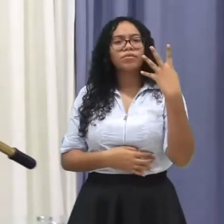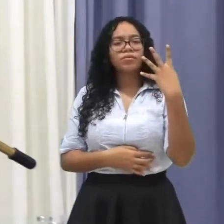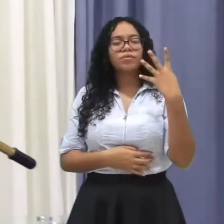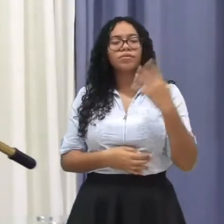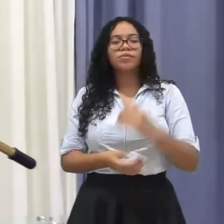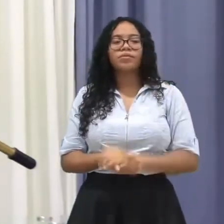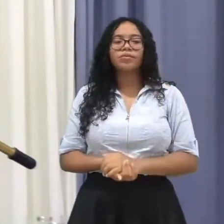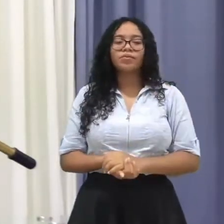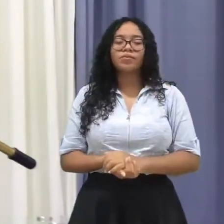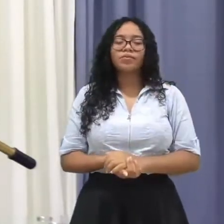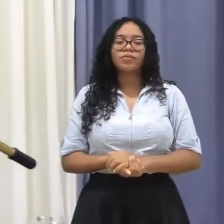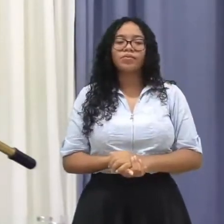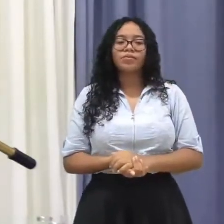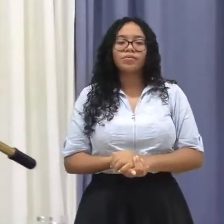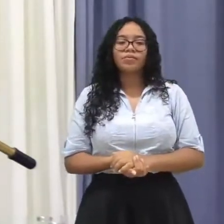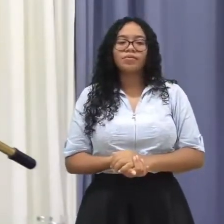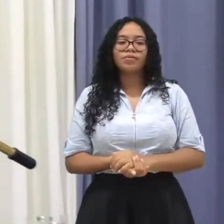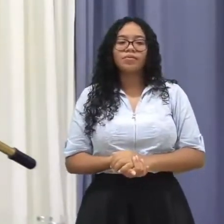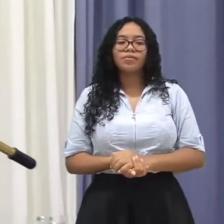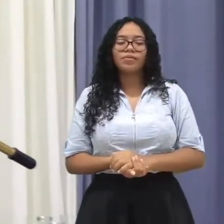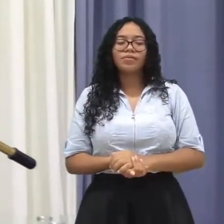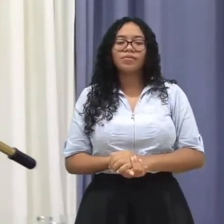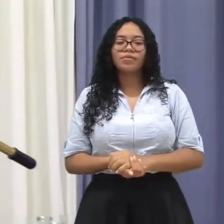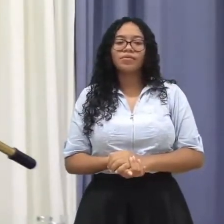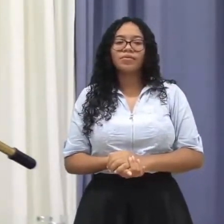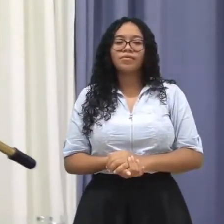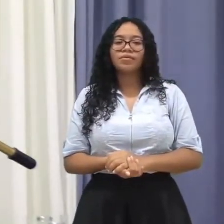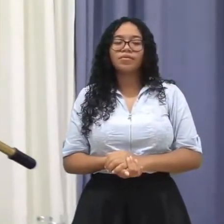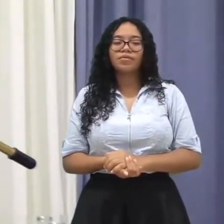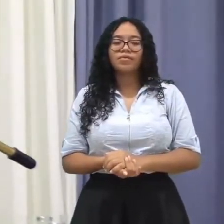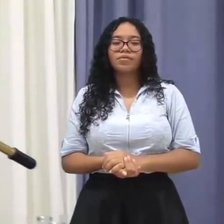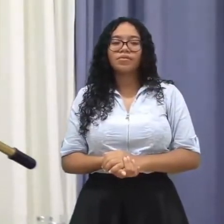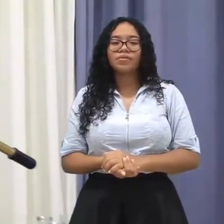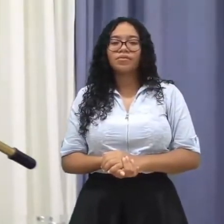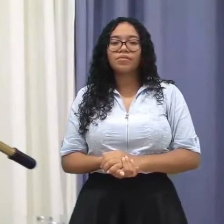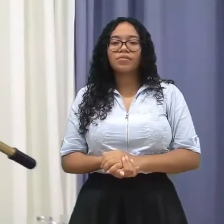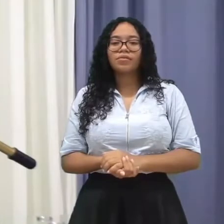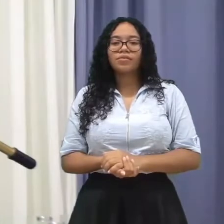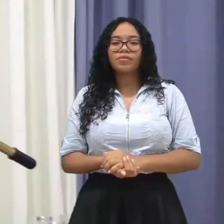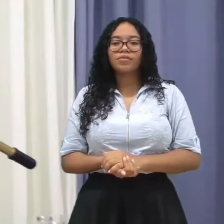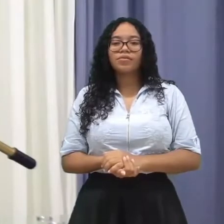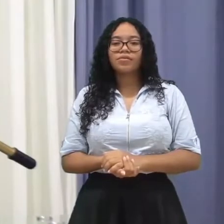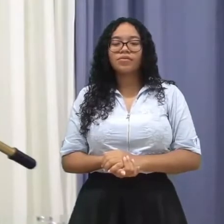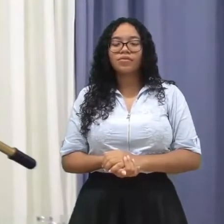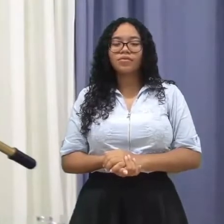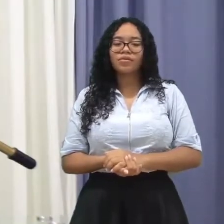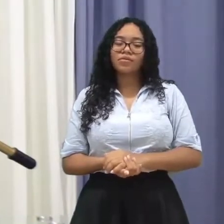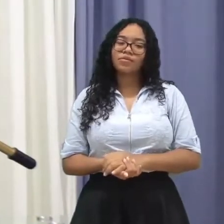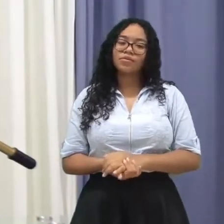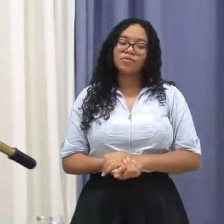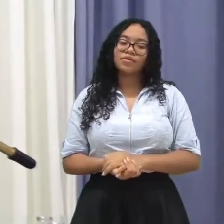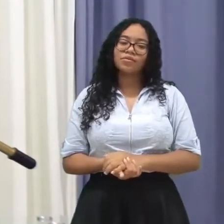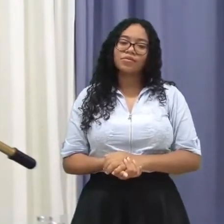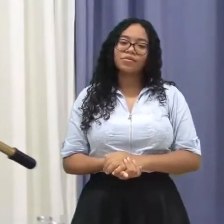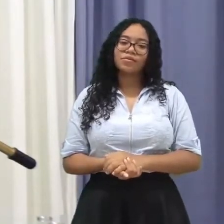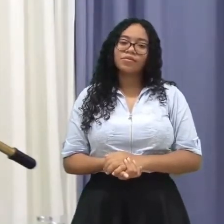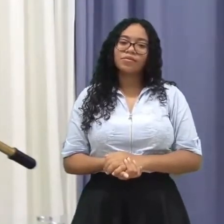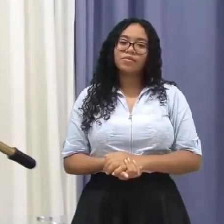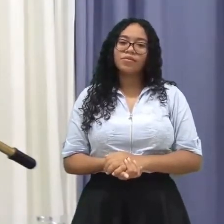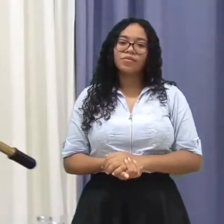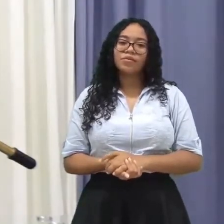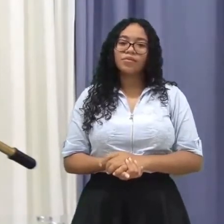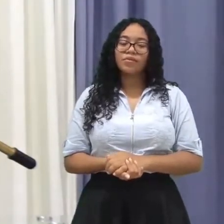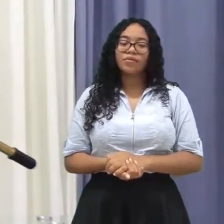antes de você começar a atribuir juízo de valor e tudo mais, não é? O que nós